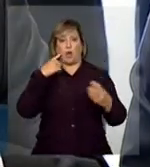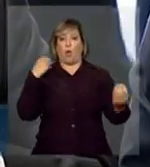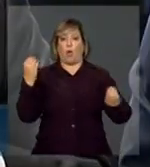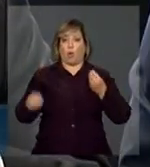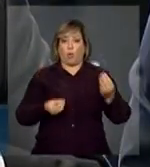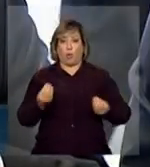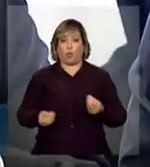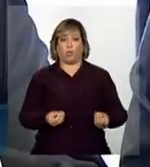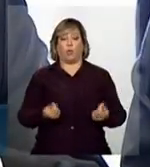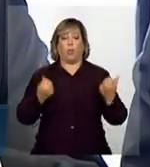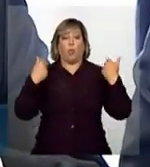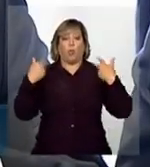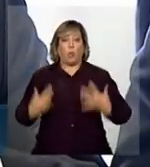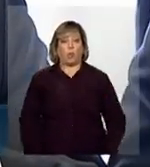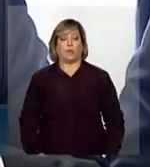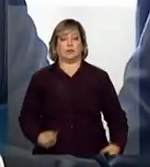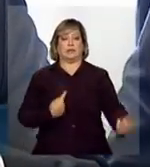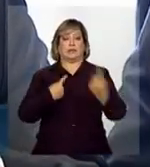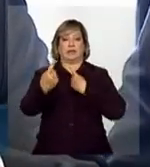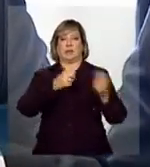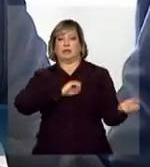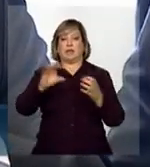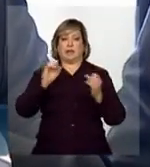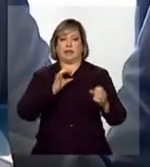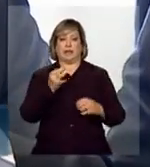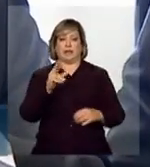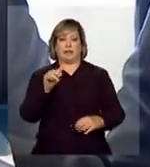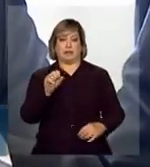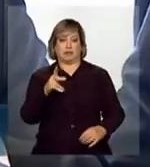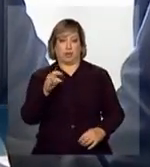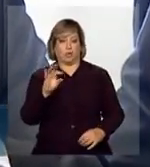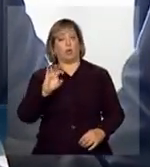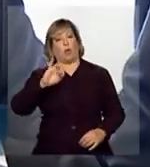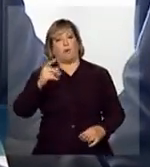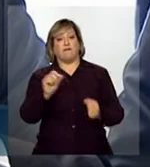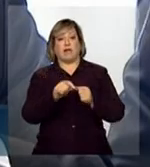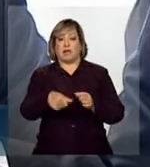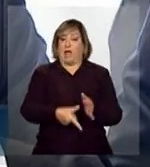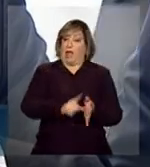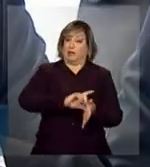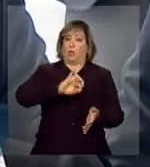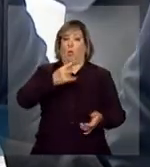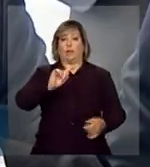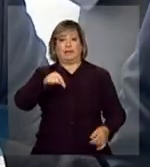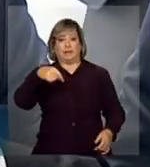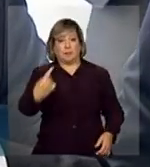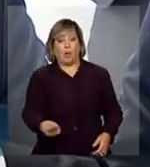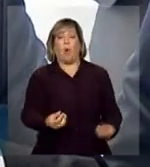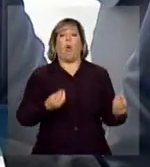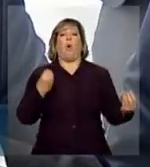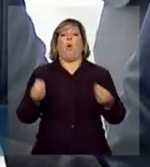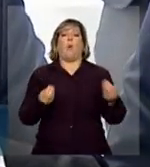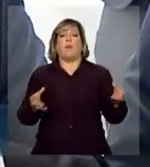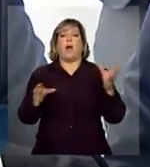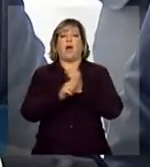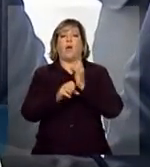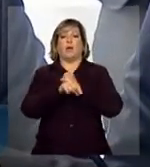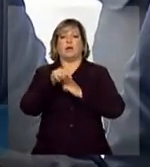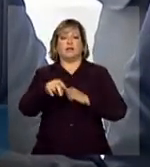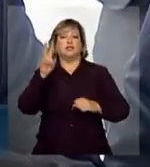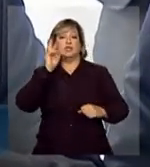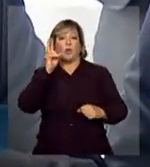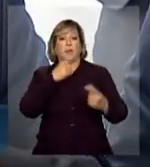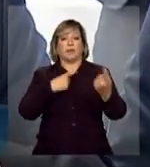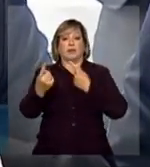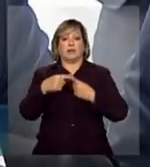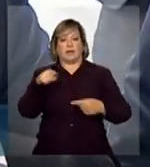de transportes do material ou não, se é feito antes ou depois, e como é que é calculado isso em relação ao transporte, a